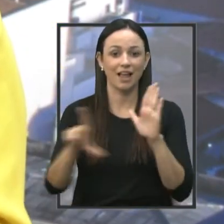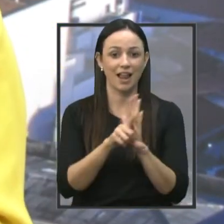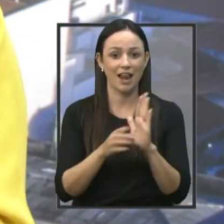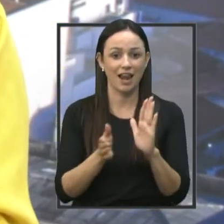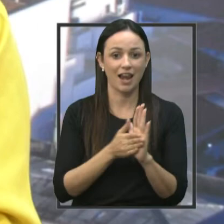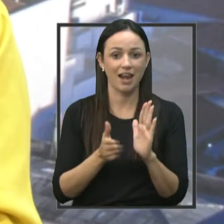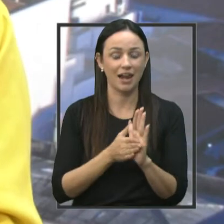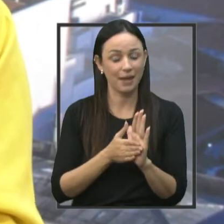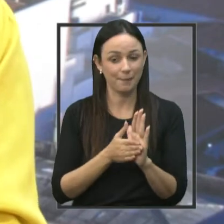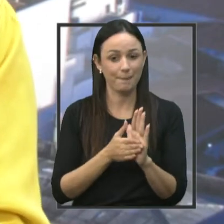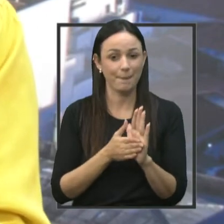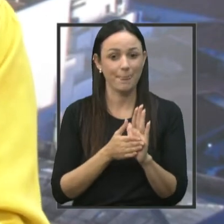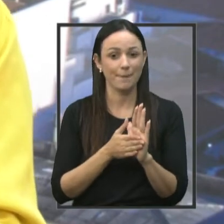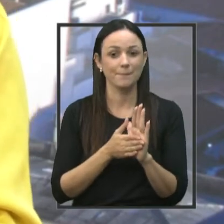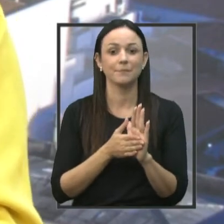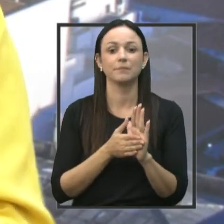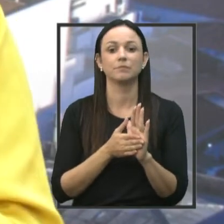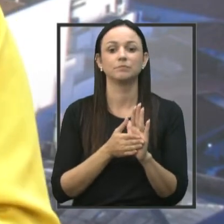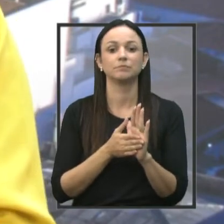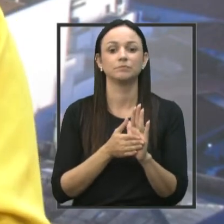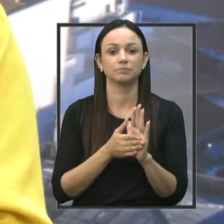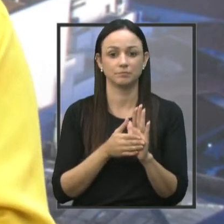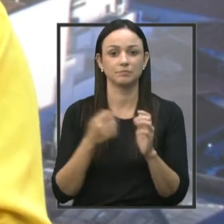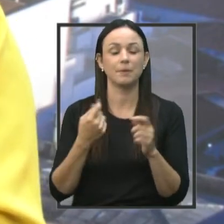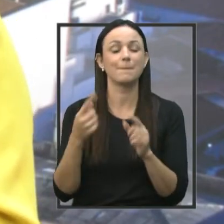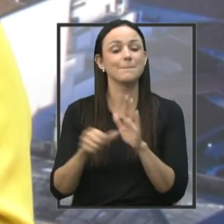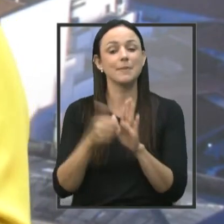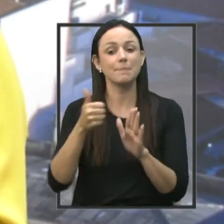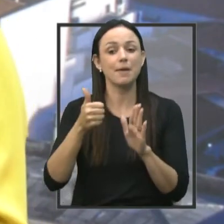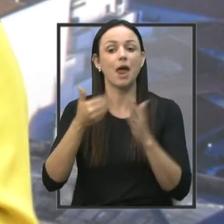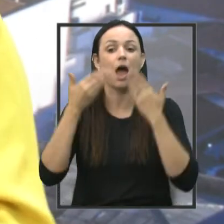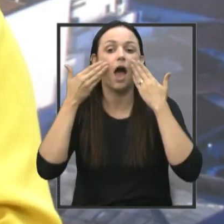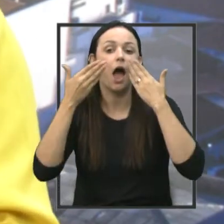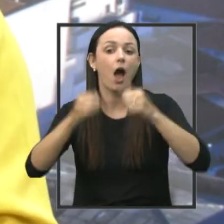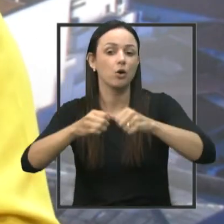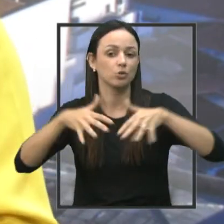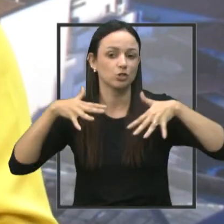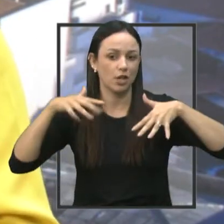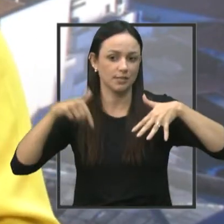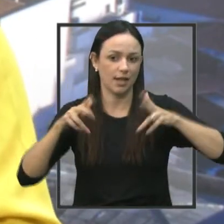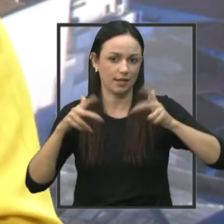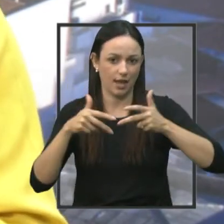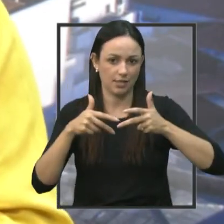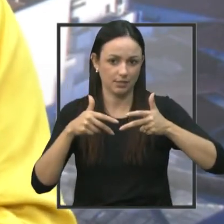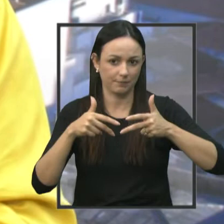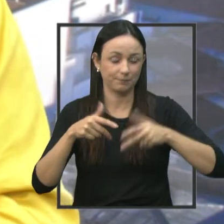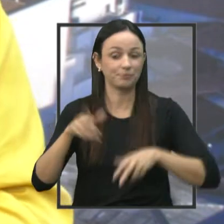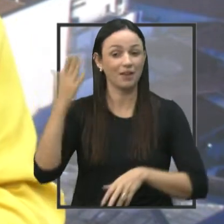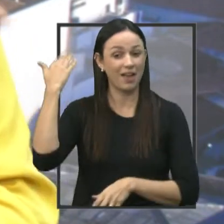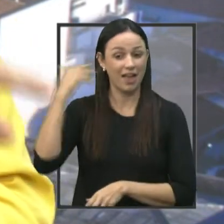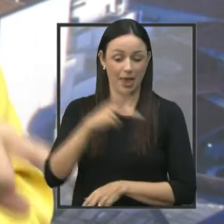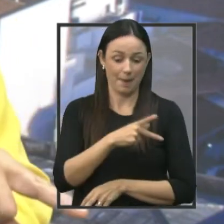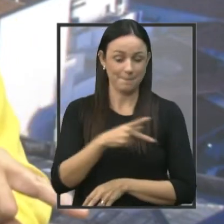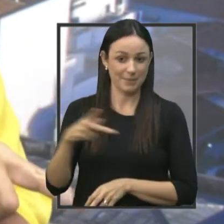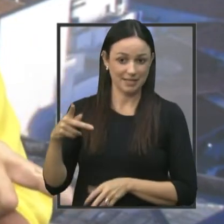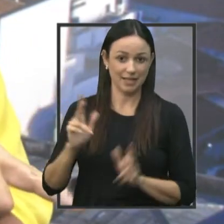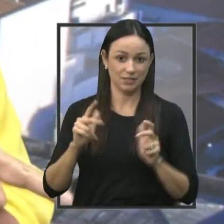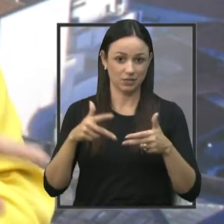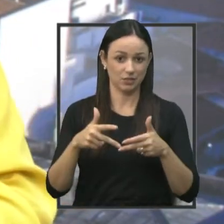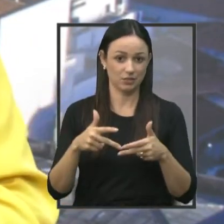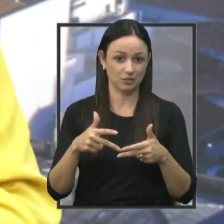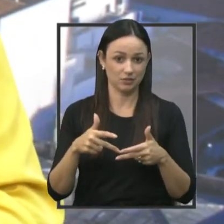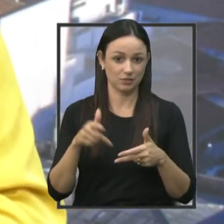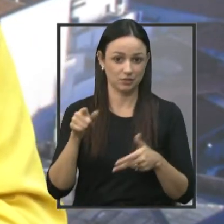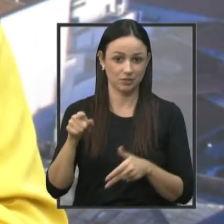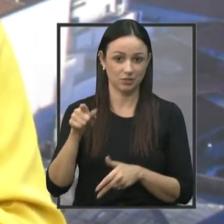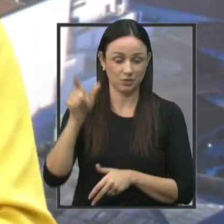passar pela audiência pública, aqui na Câmara. E que o presidente da Câmara era